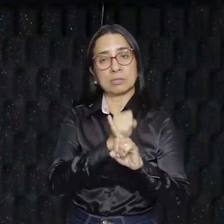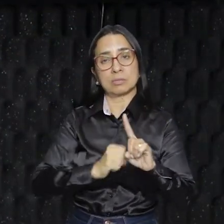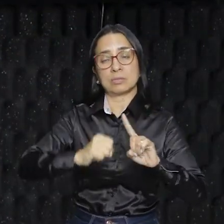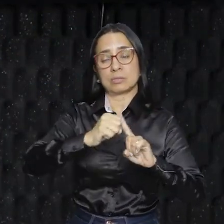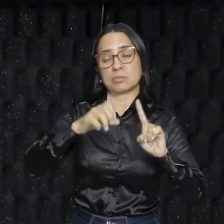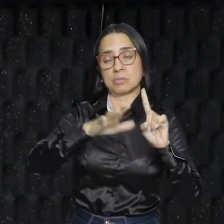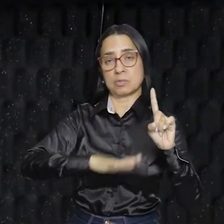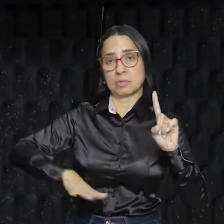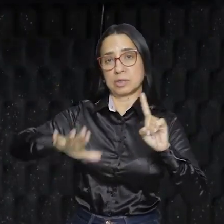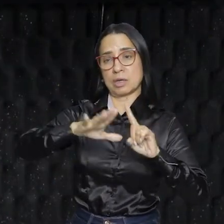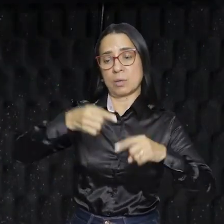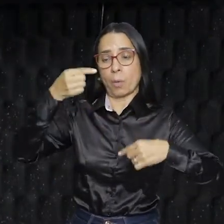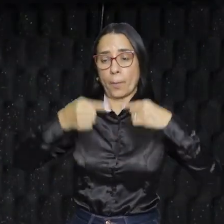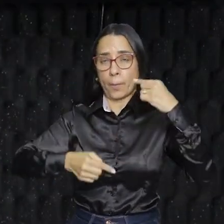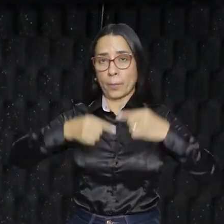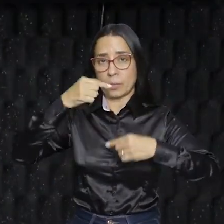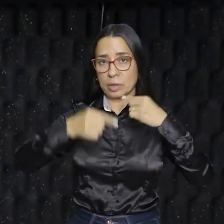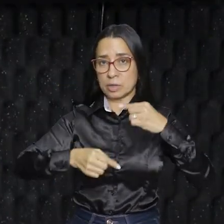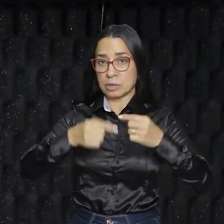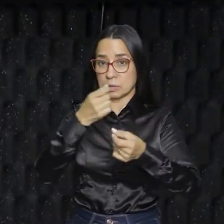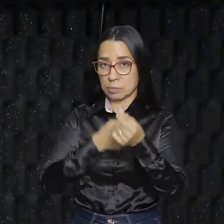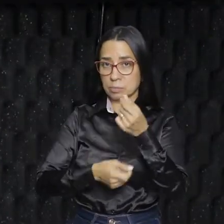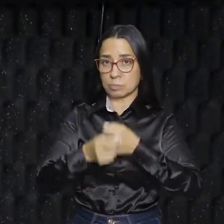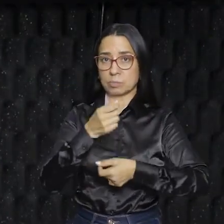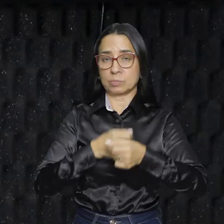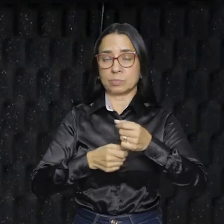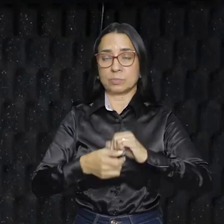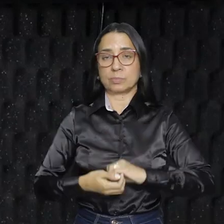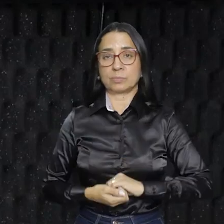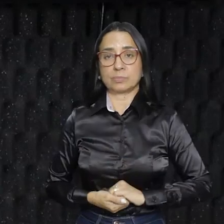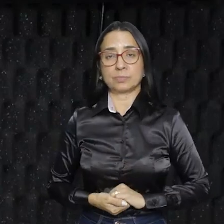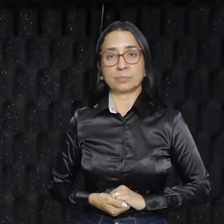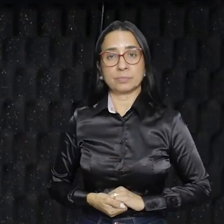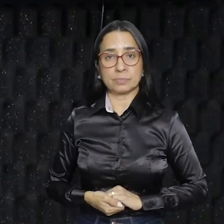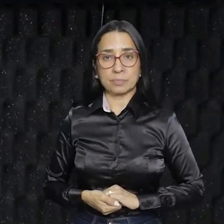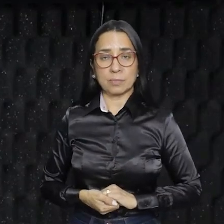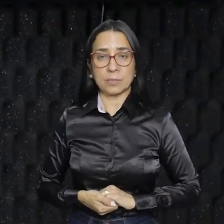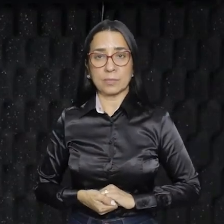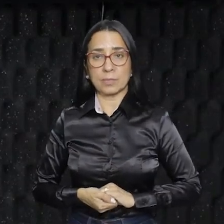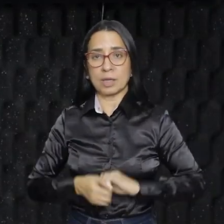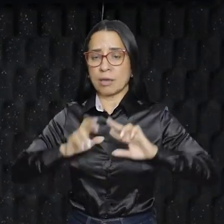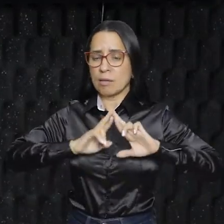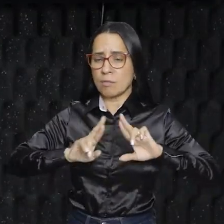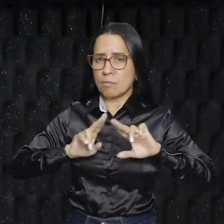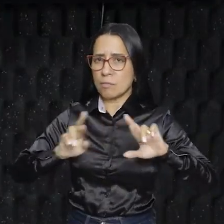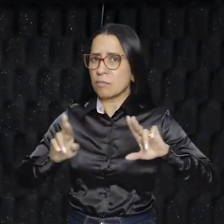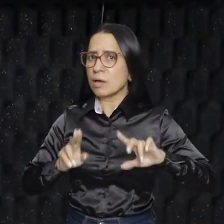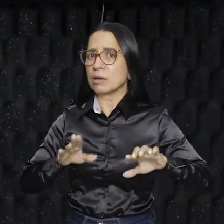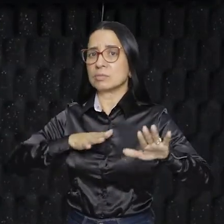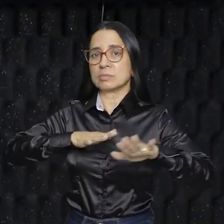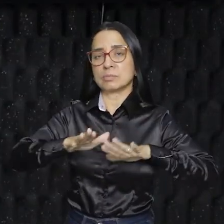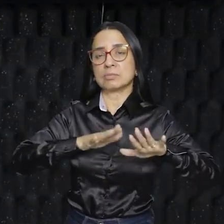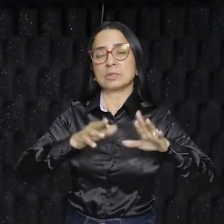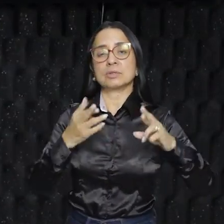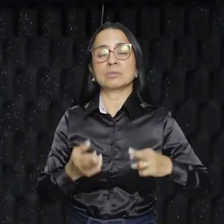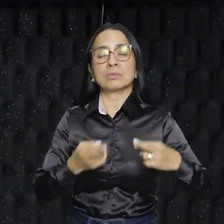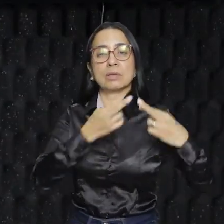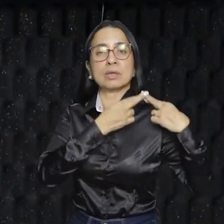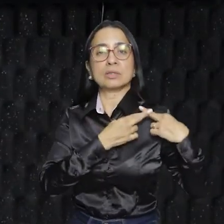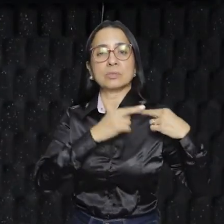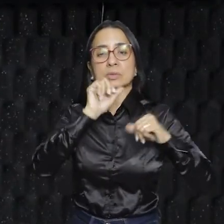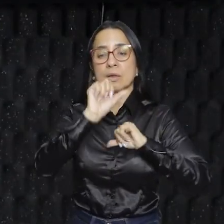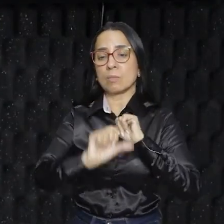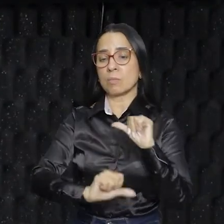social, política e econômica. Vários movimentos vão ser responsáveis por